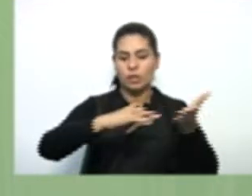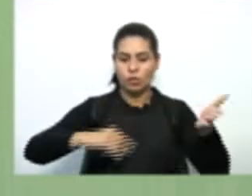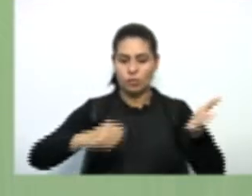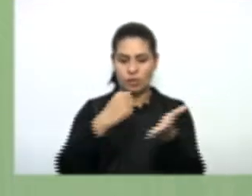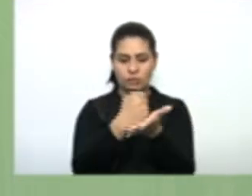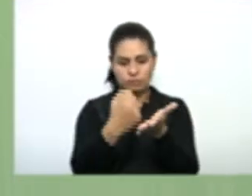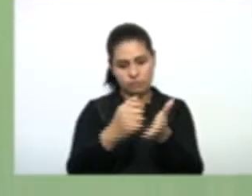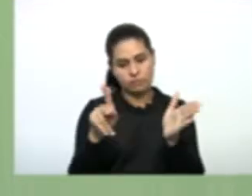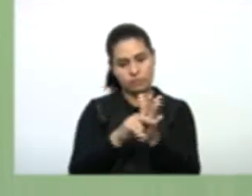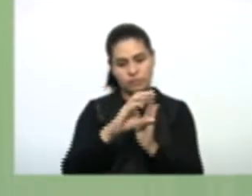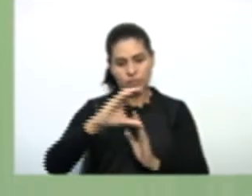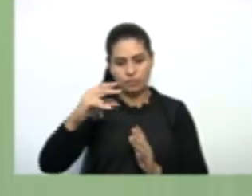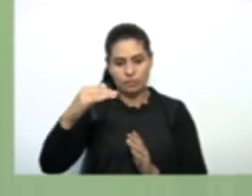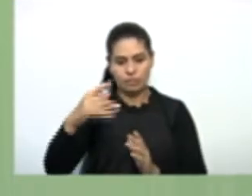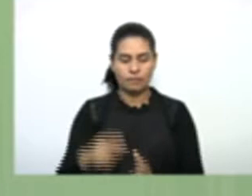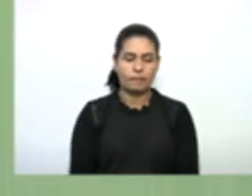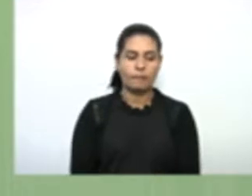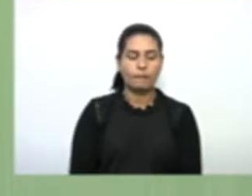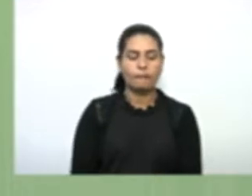contratuais das cooperativas.